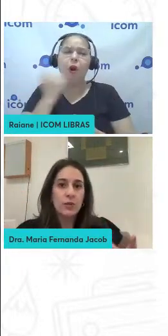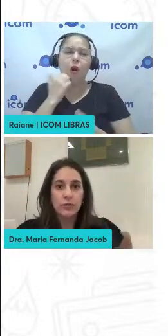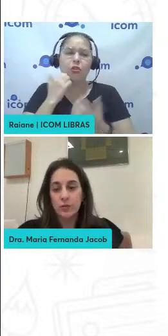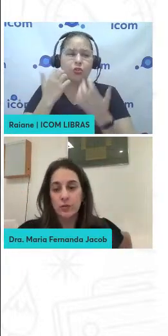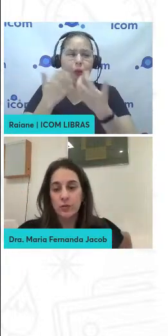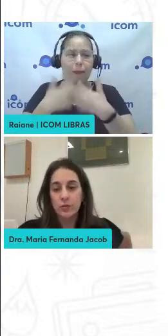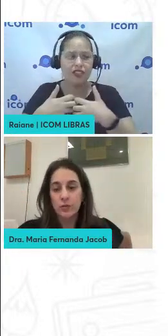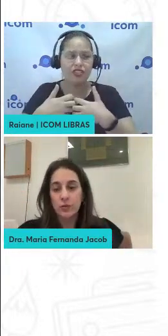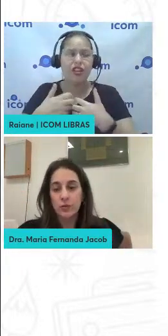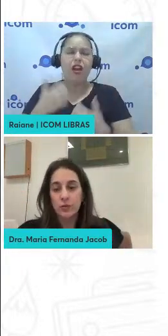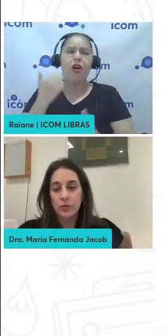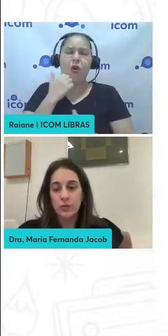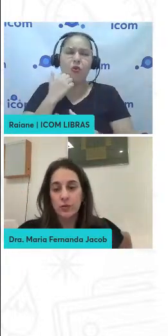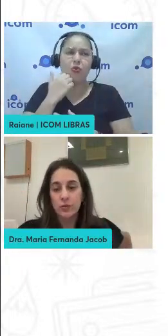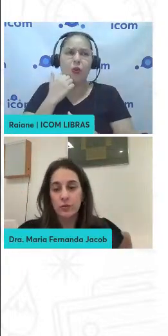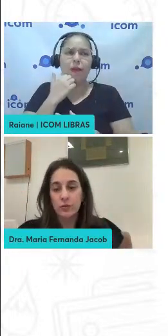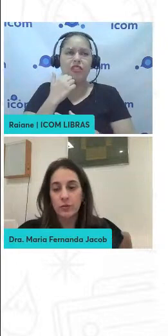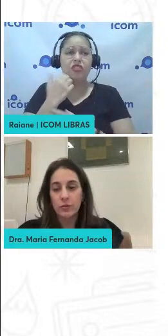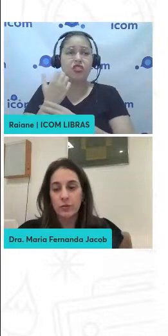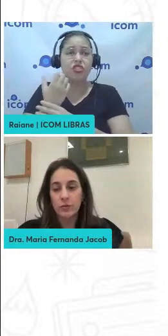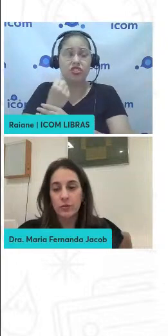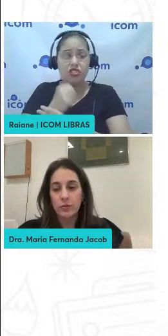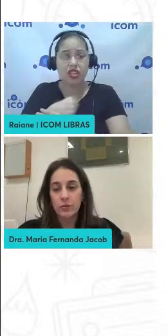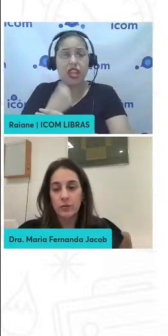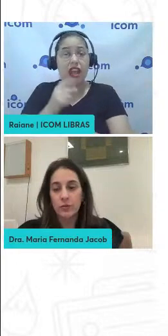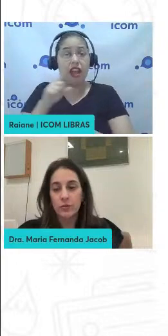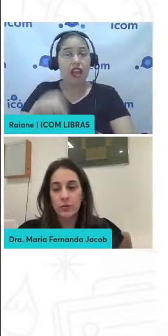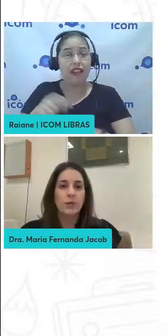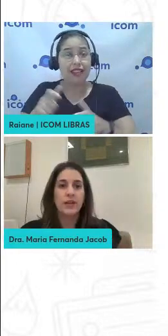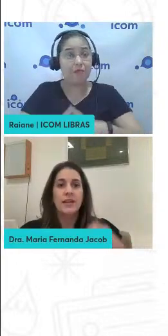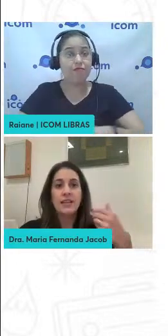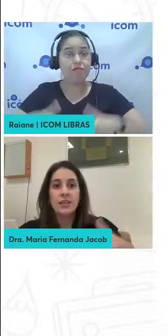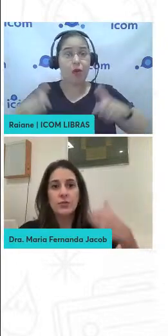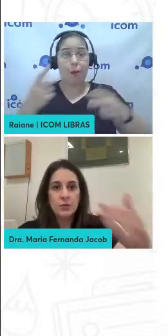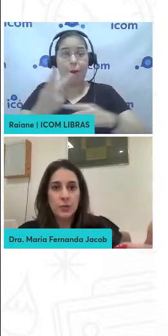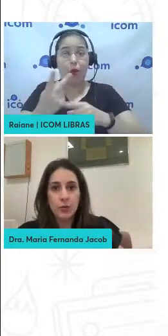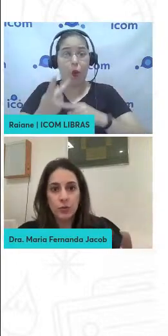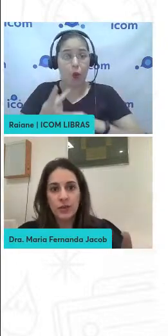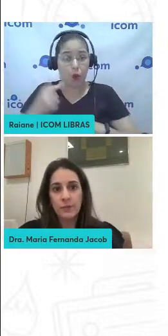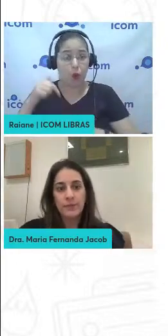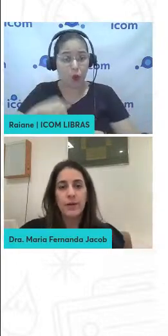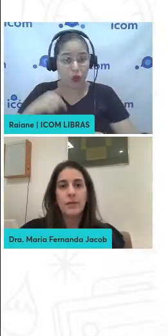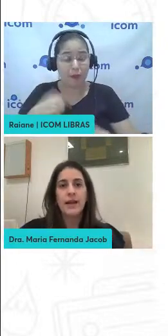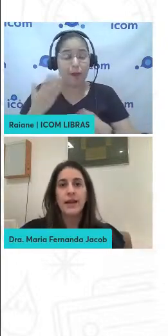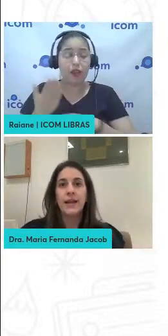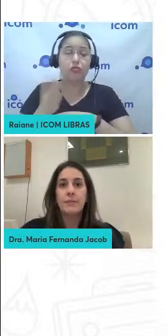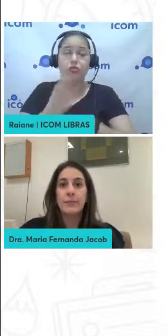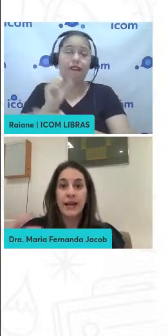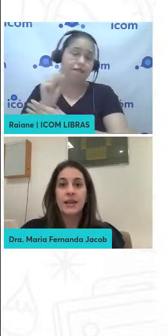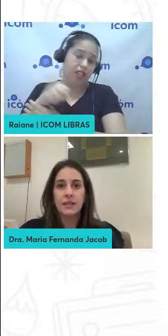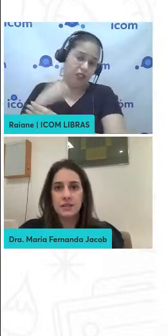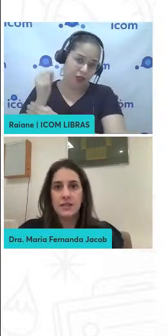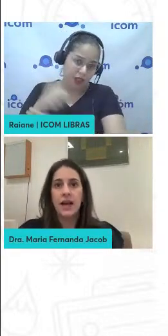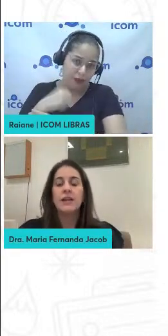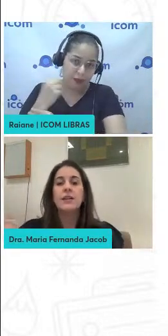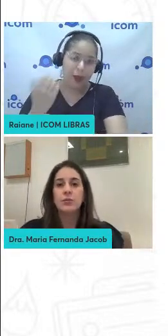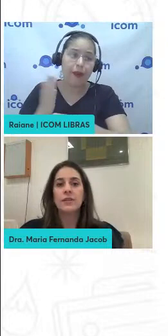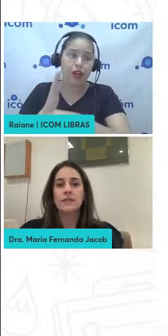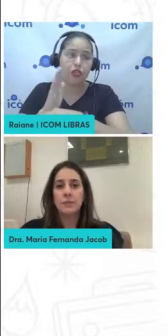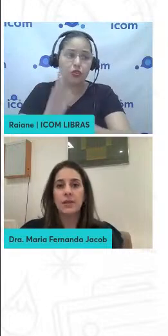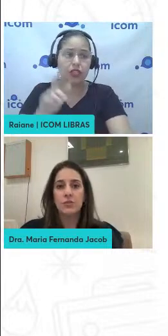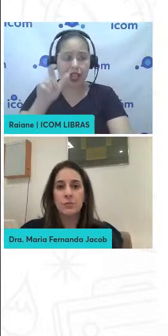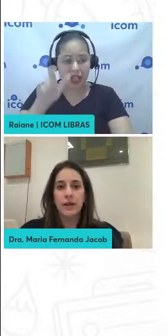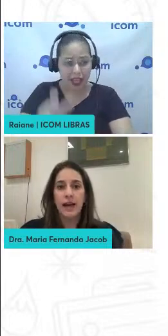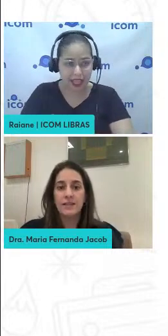um público, não é o único, claro, mas é um público grande que nos procura e que nos procura para realizar